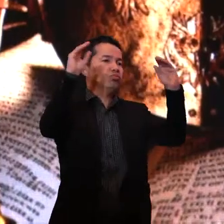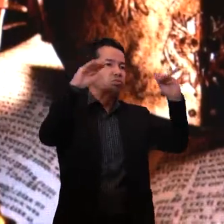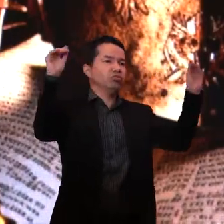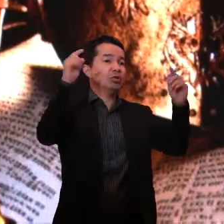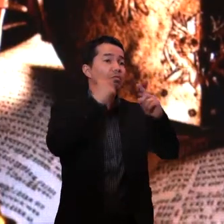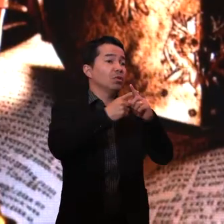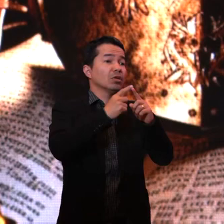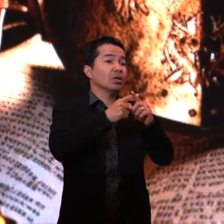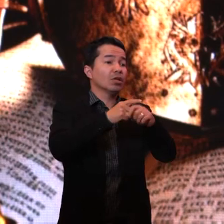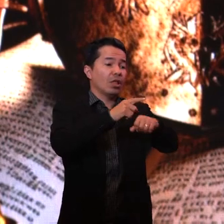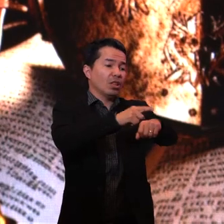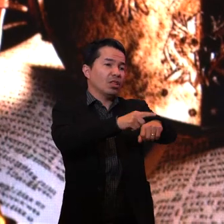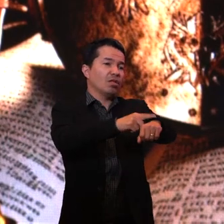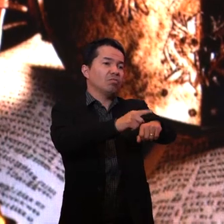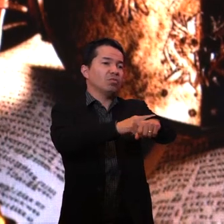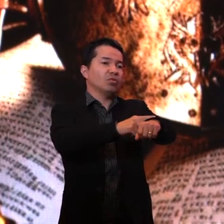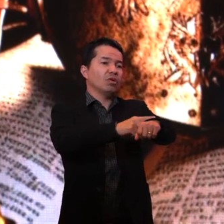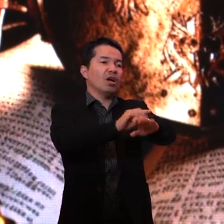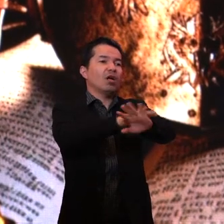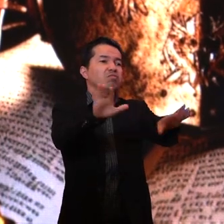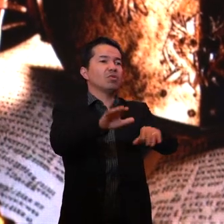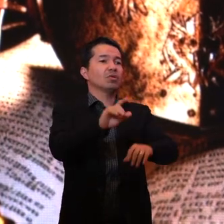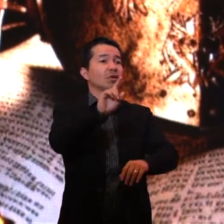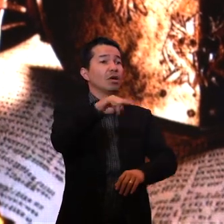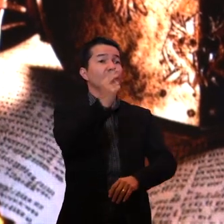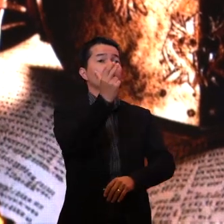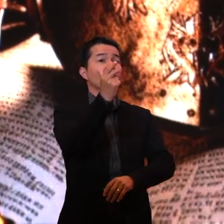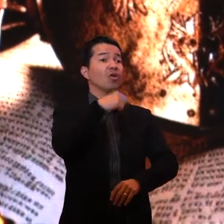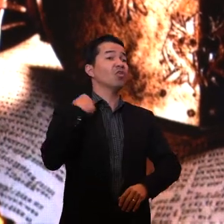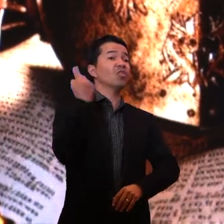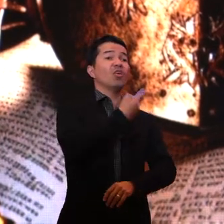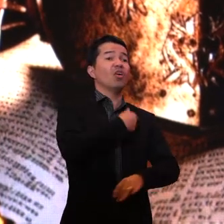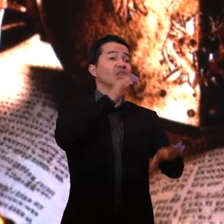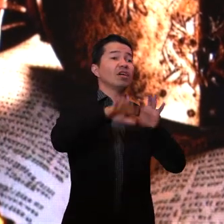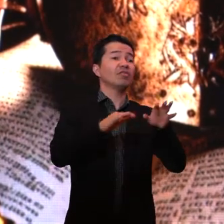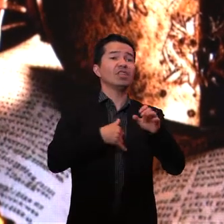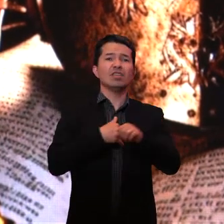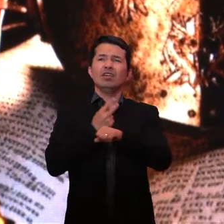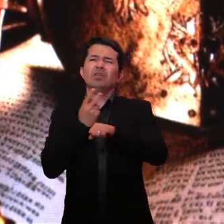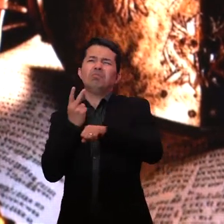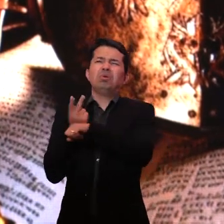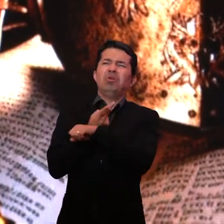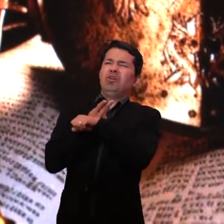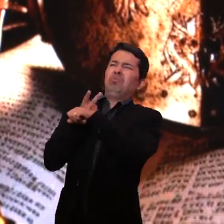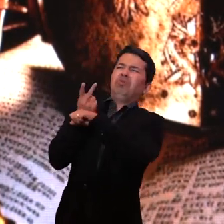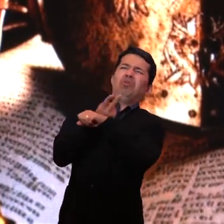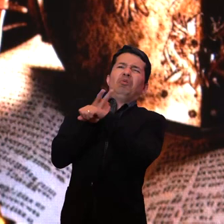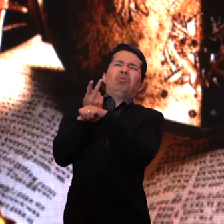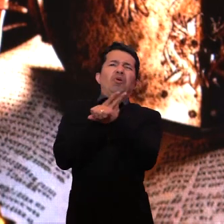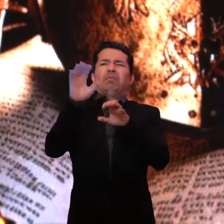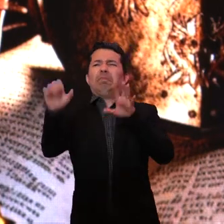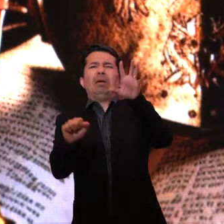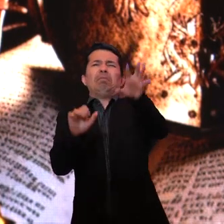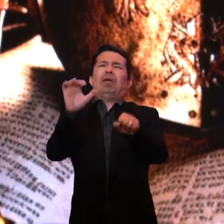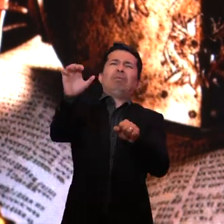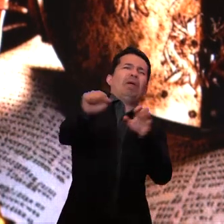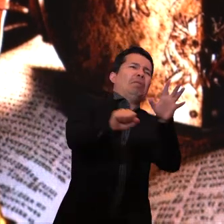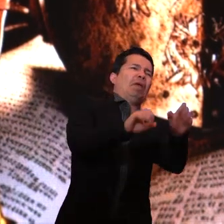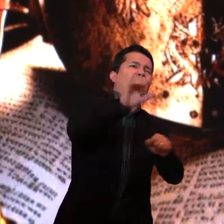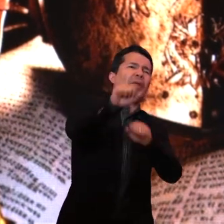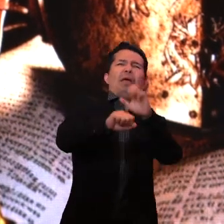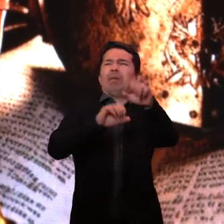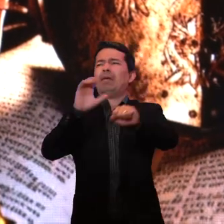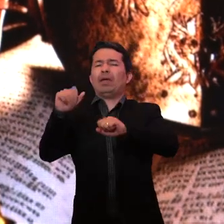um vazio dentro de cada homem do tamanho de Deus. Mas hoje eu quero falar de uma realidade espiritual,